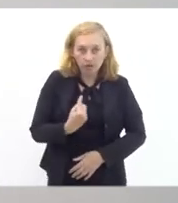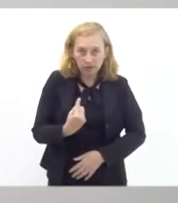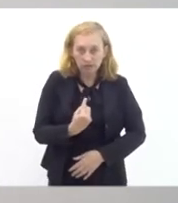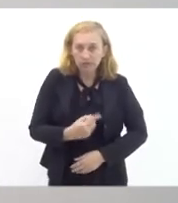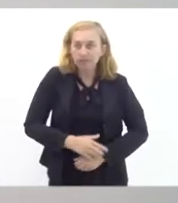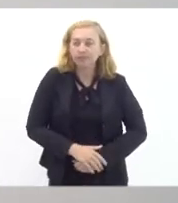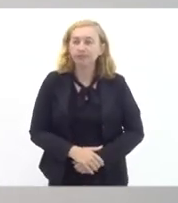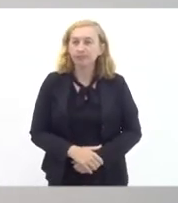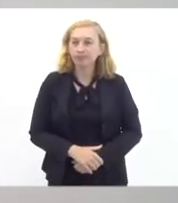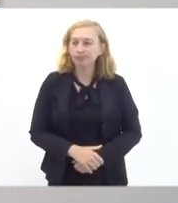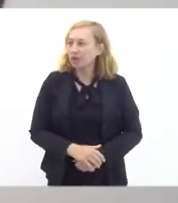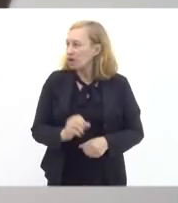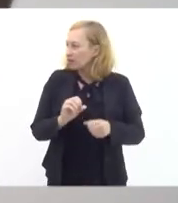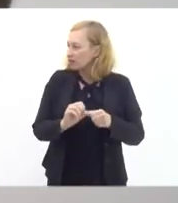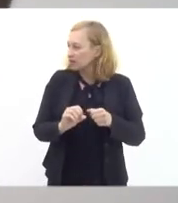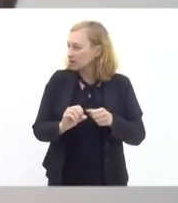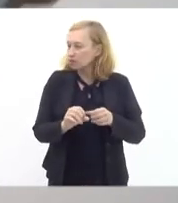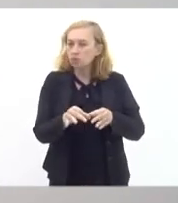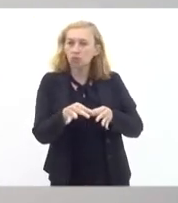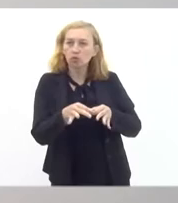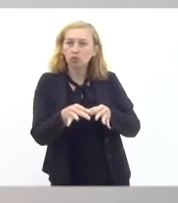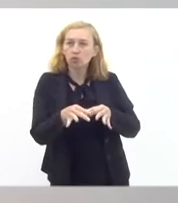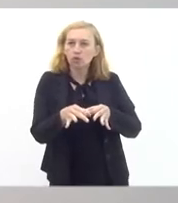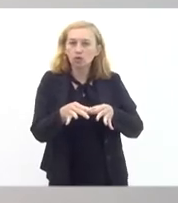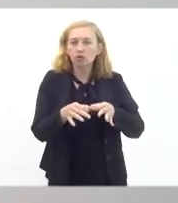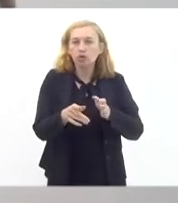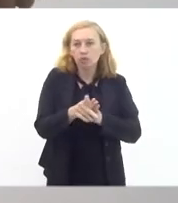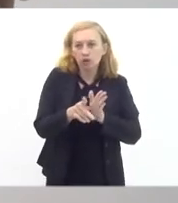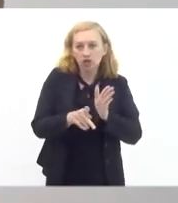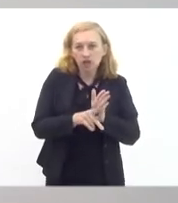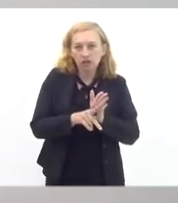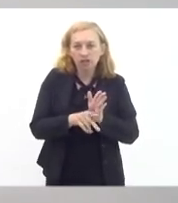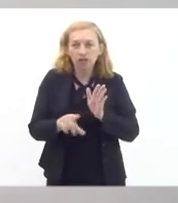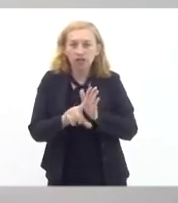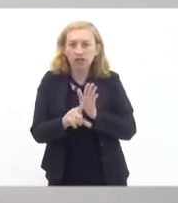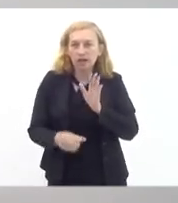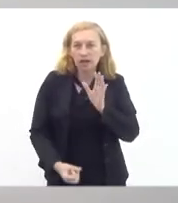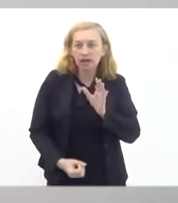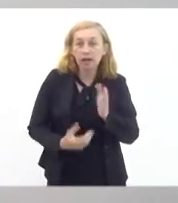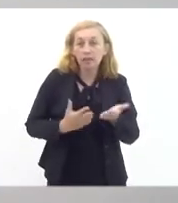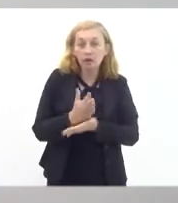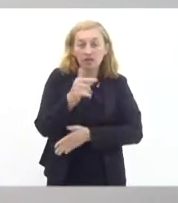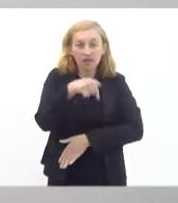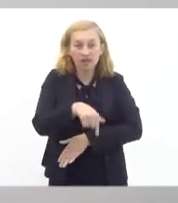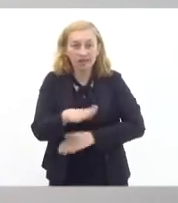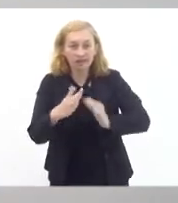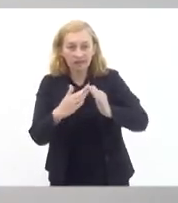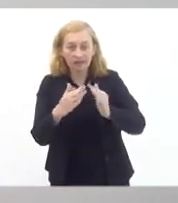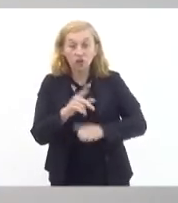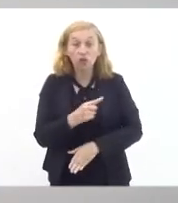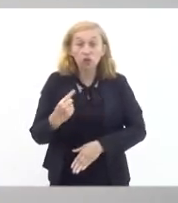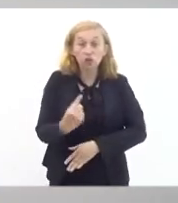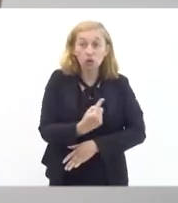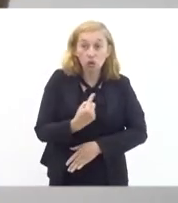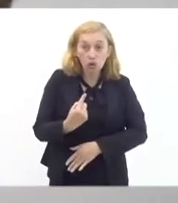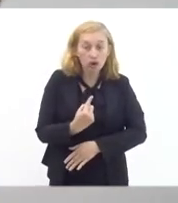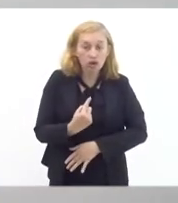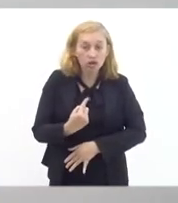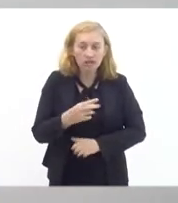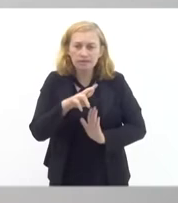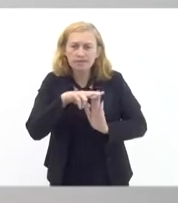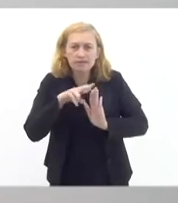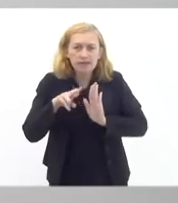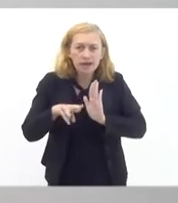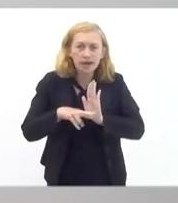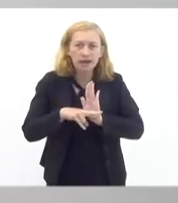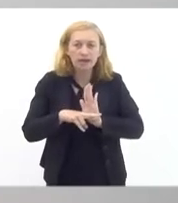nós fizemos um projeto de lei que foi aprovado aqui na casa, onde nós Botamos regras para